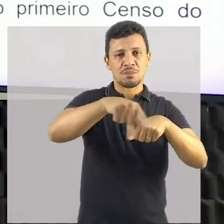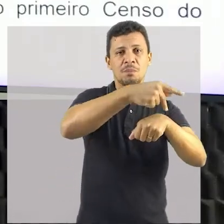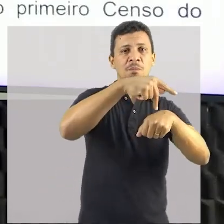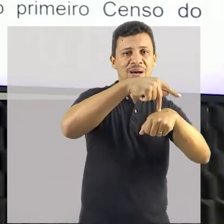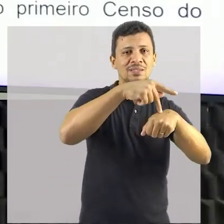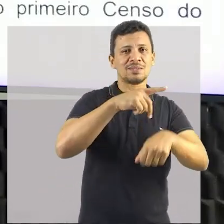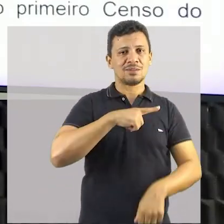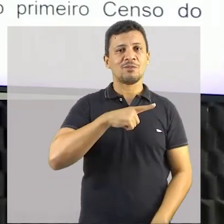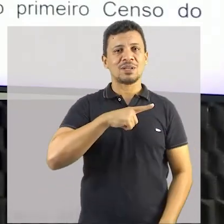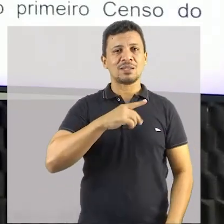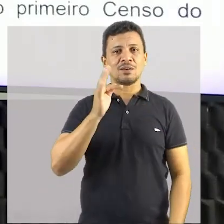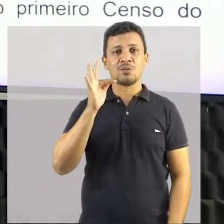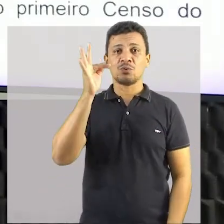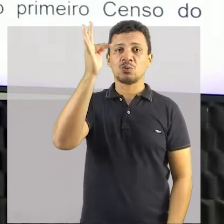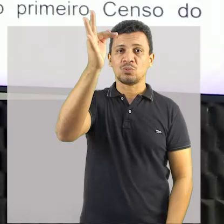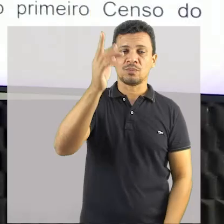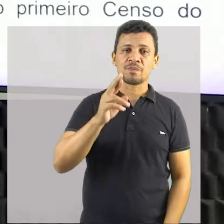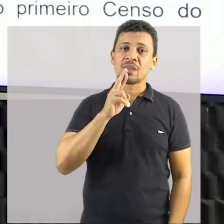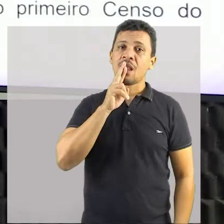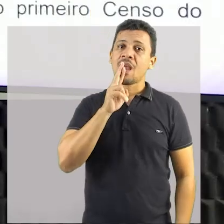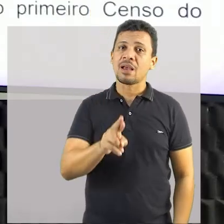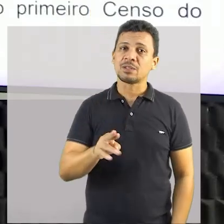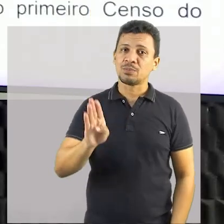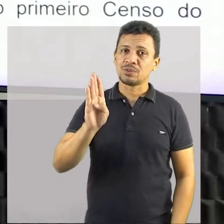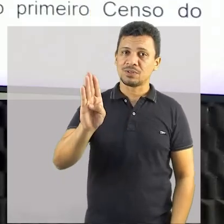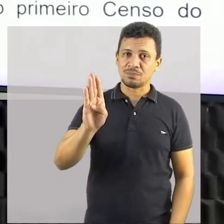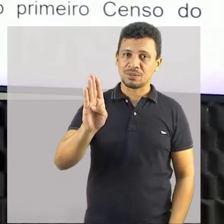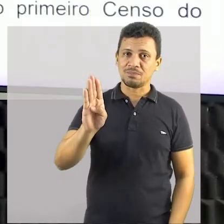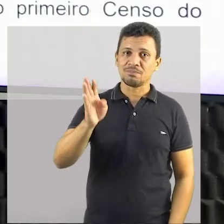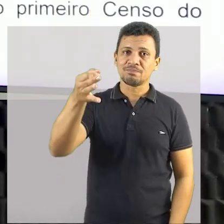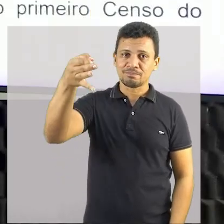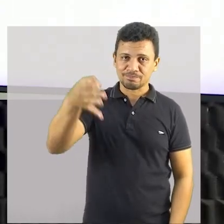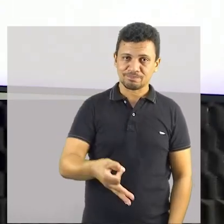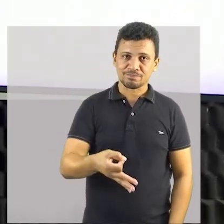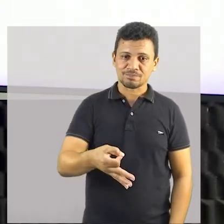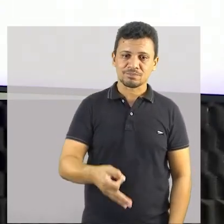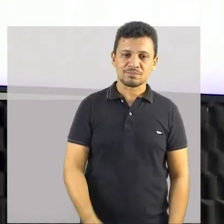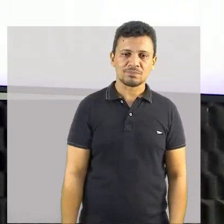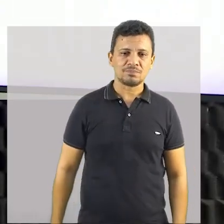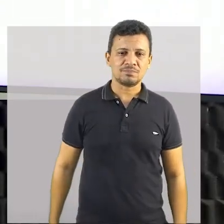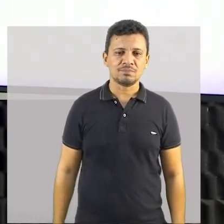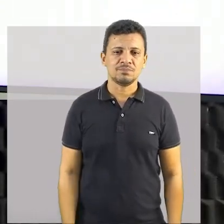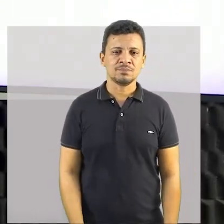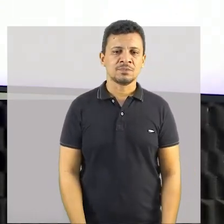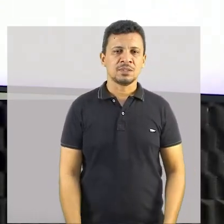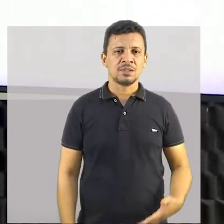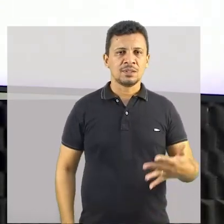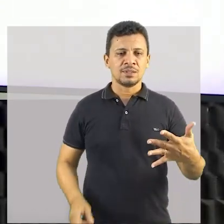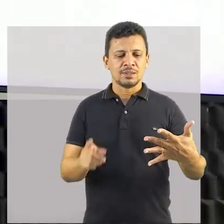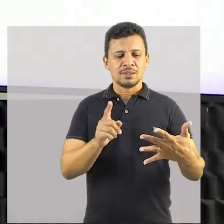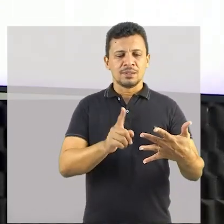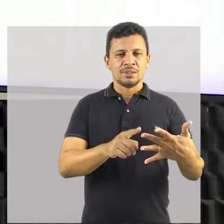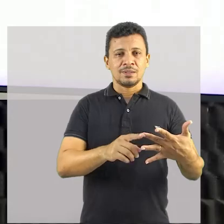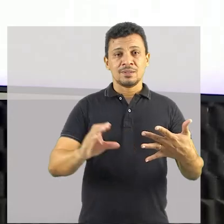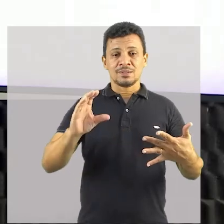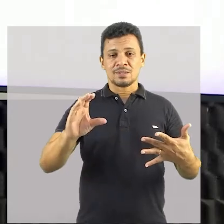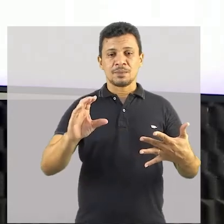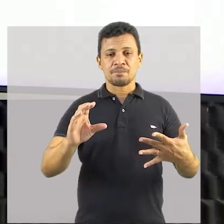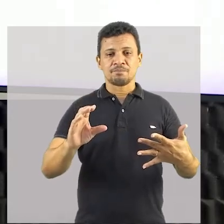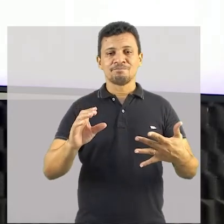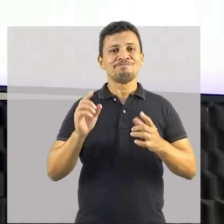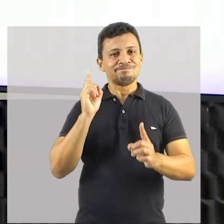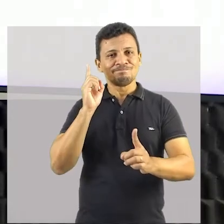vai ter. Portanto, a letra B responde corretamente a a questão. C,